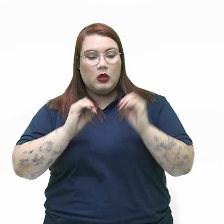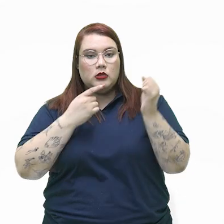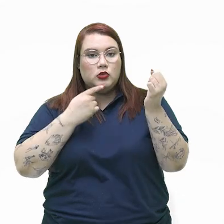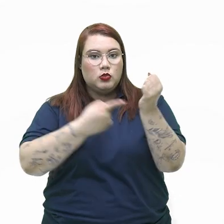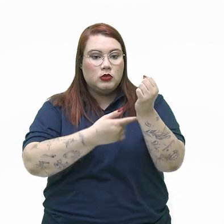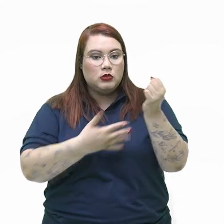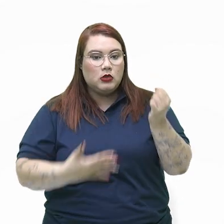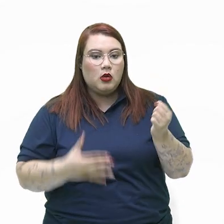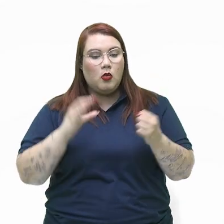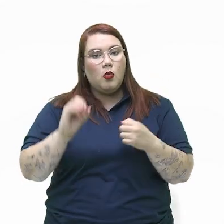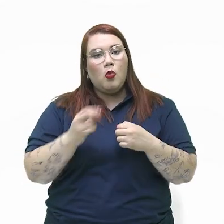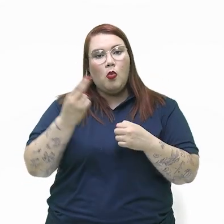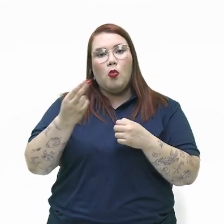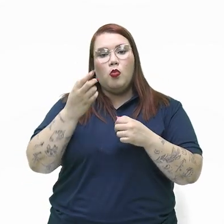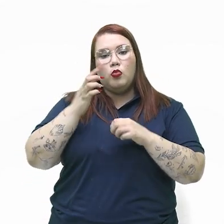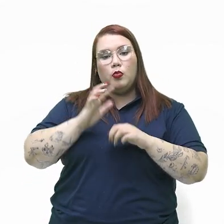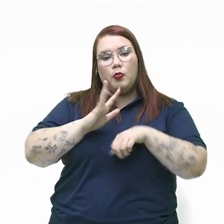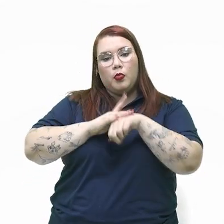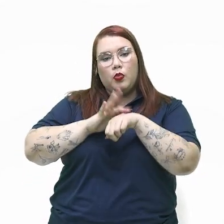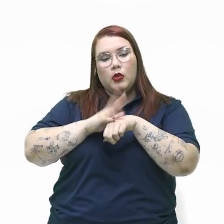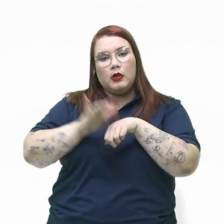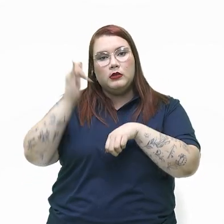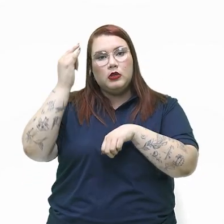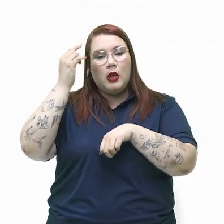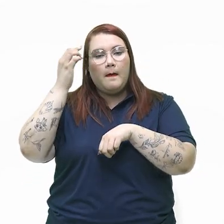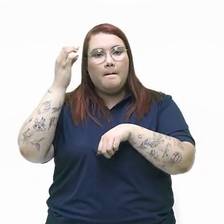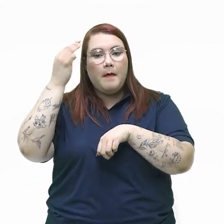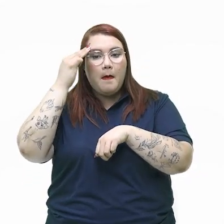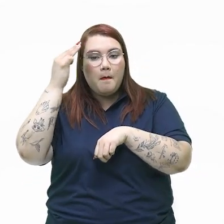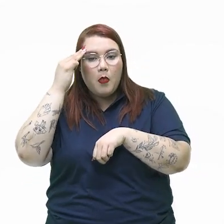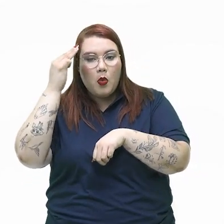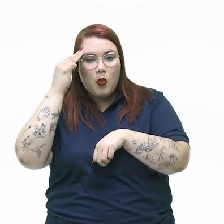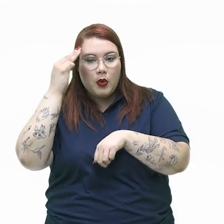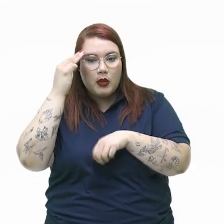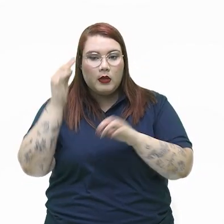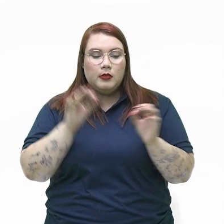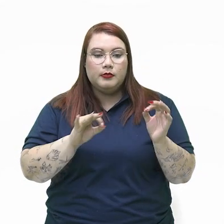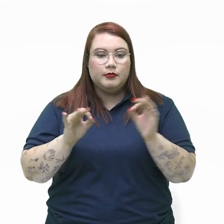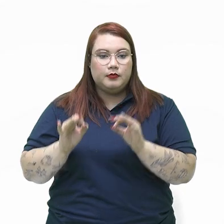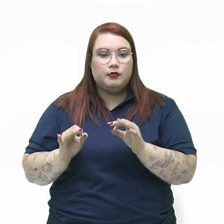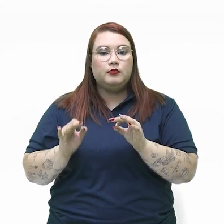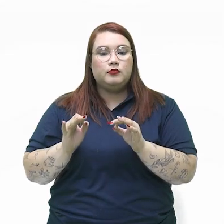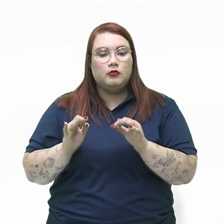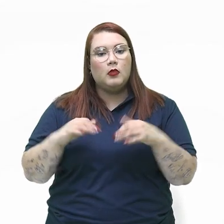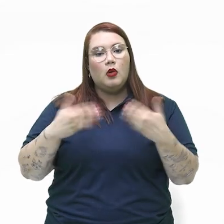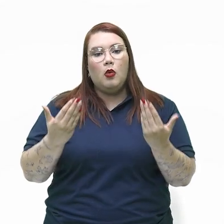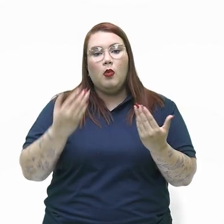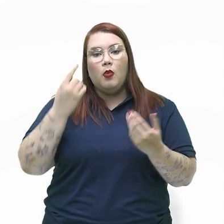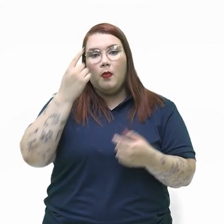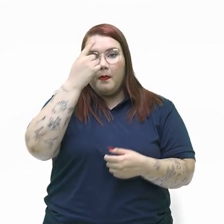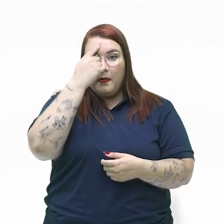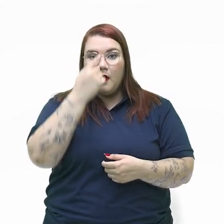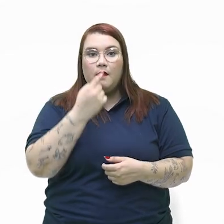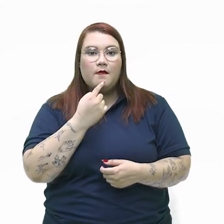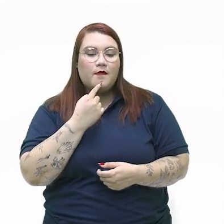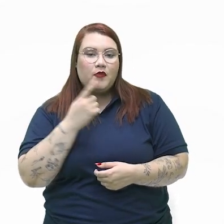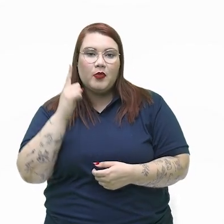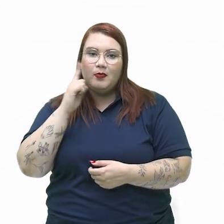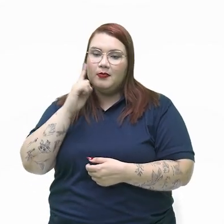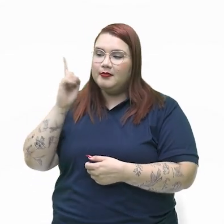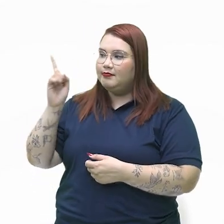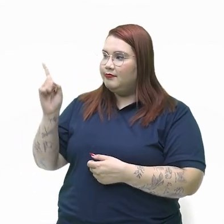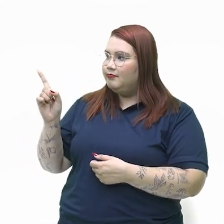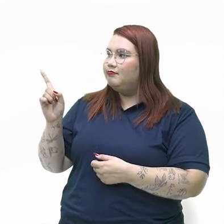Alzheimer precoce para indivíduos que têm essa síndrome. E a aparência deles é uma aparência padrão, né? Que a gente